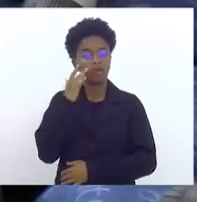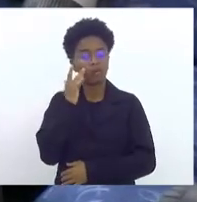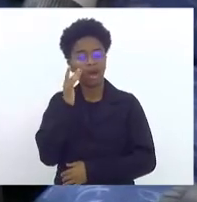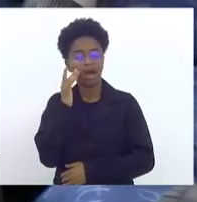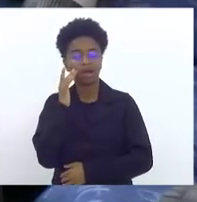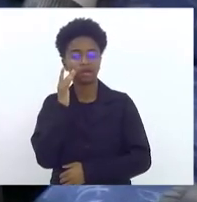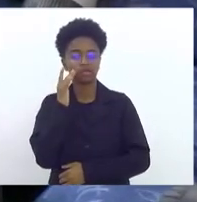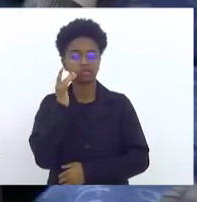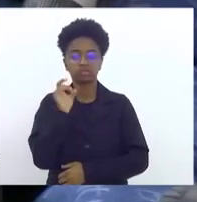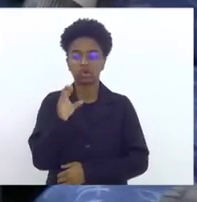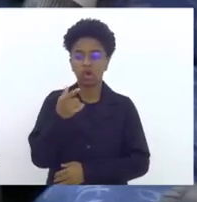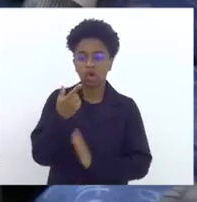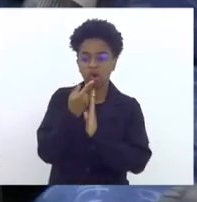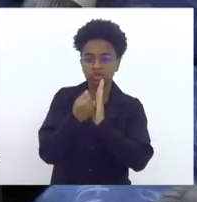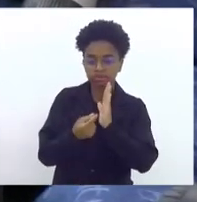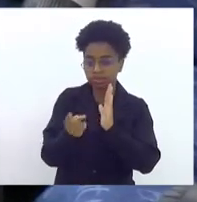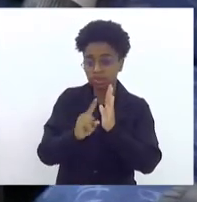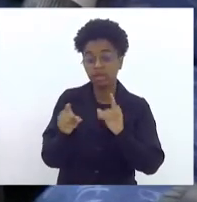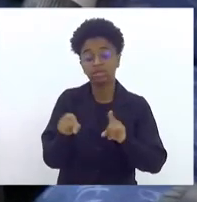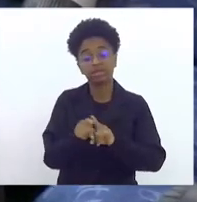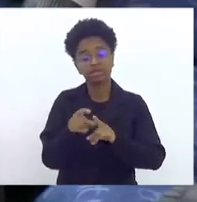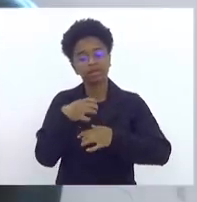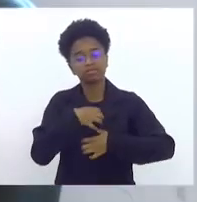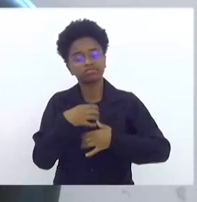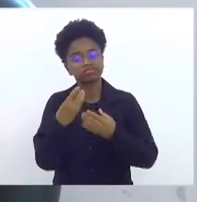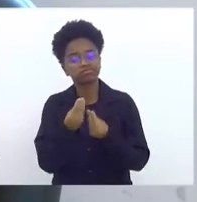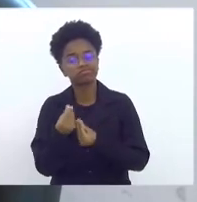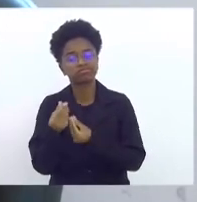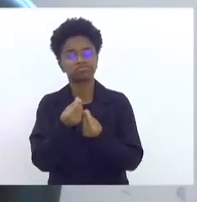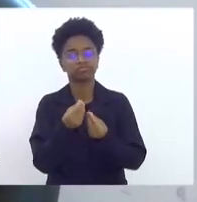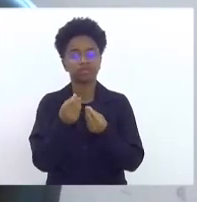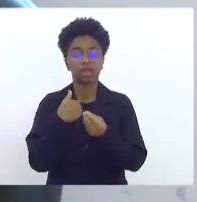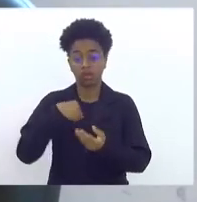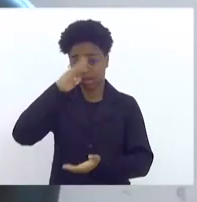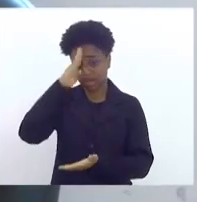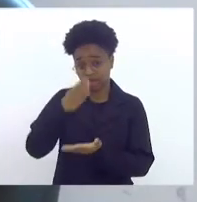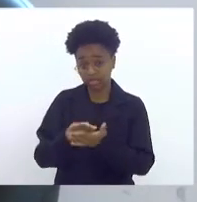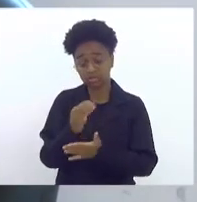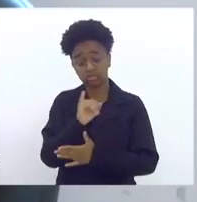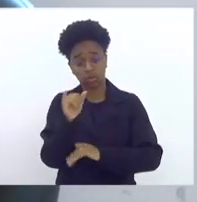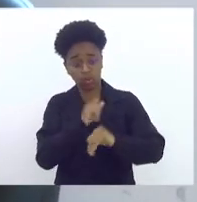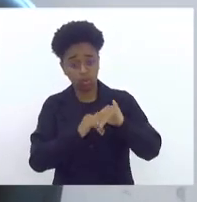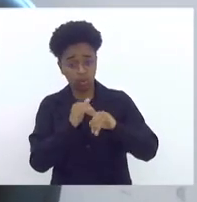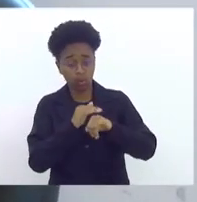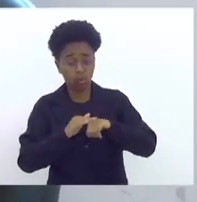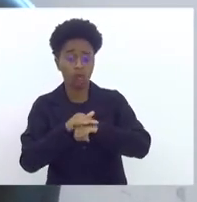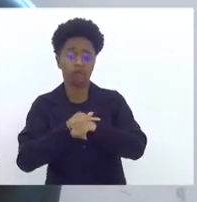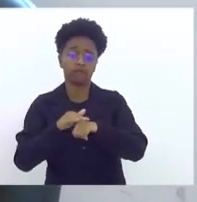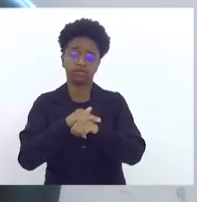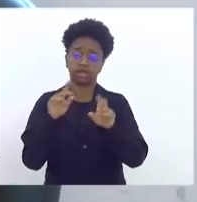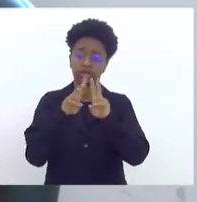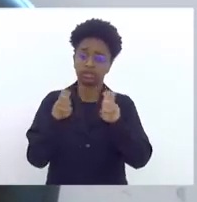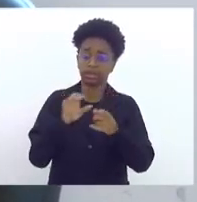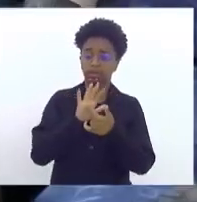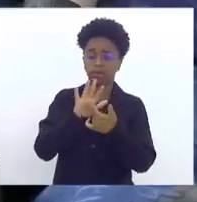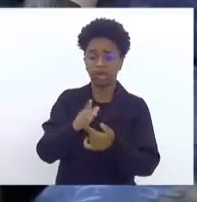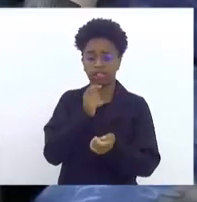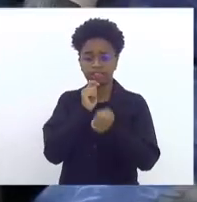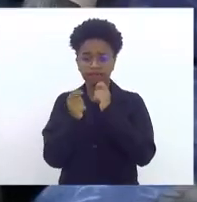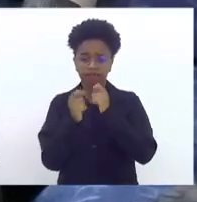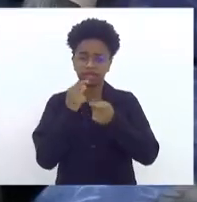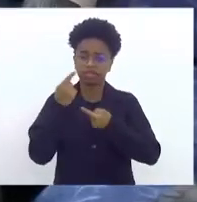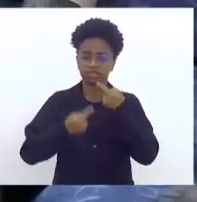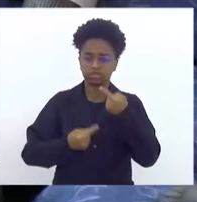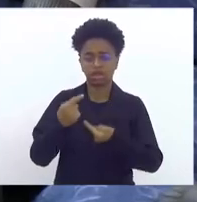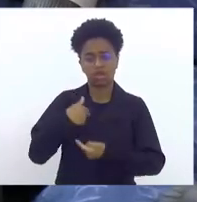forma de ter o orçamento mas também uma sensibilização Eu acredito muito na conversa de colocar esse assunto em entrevistas em